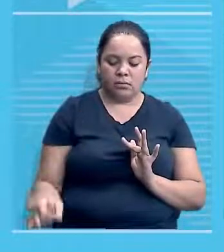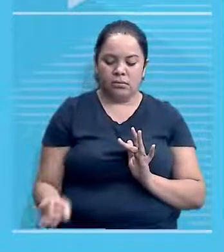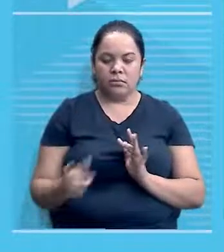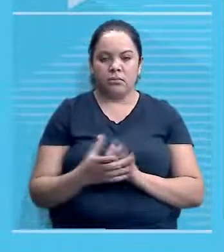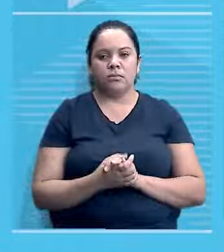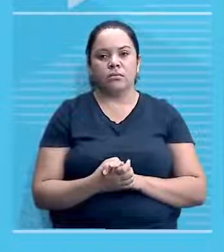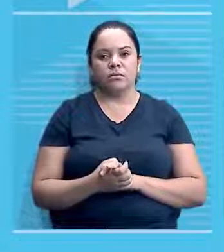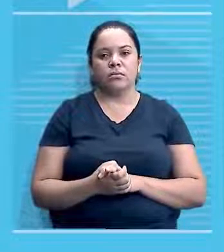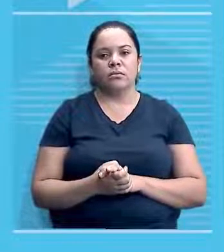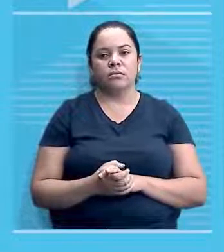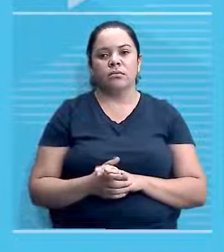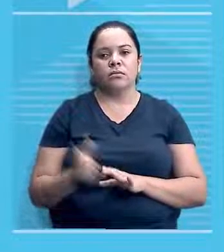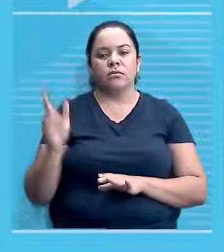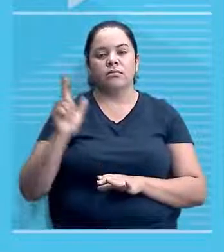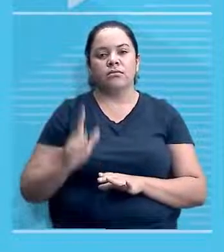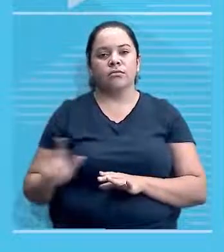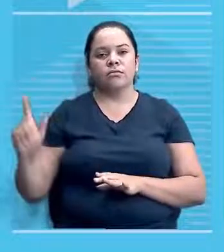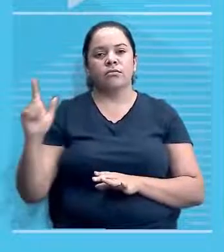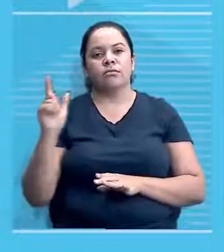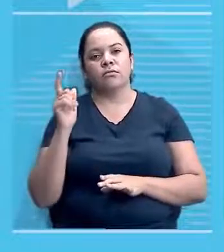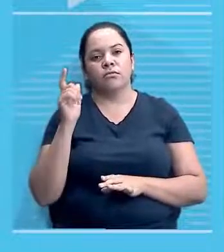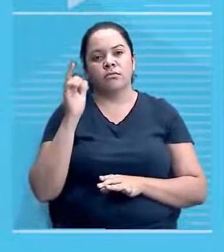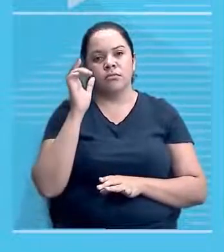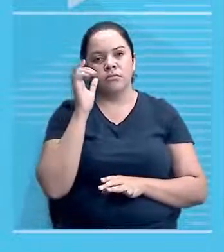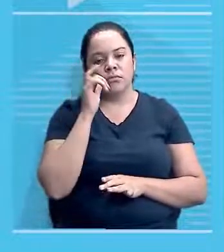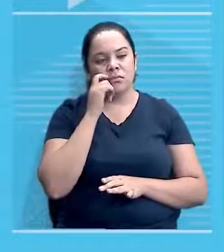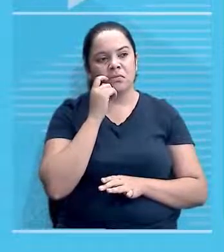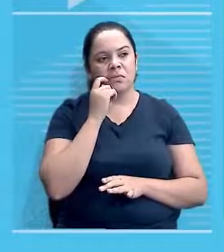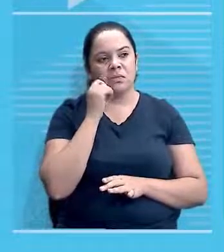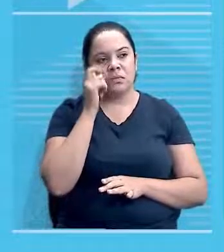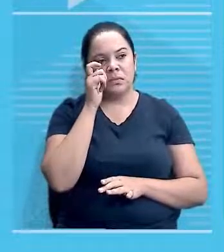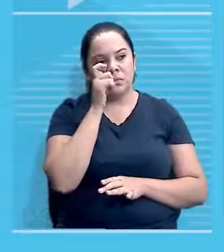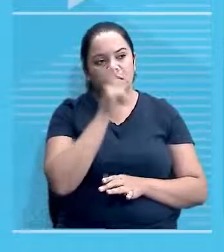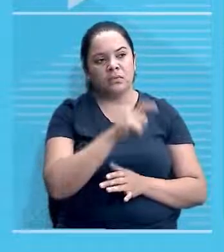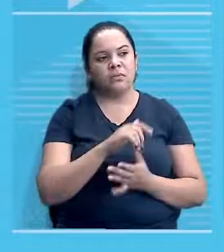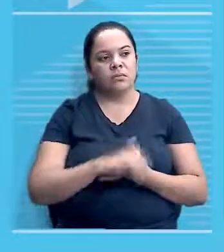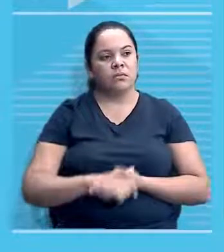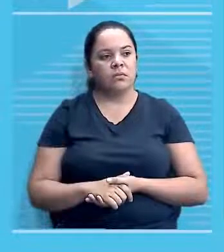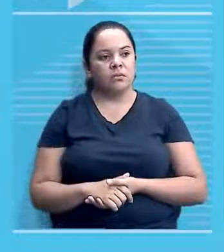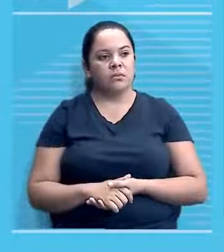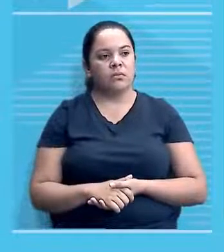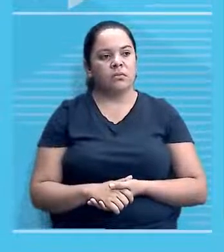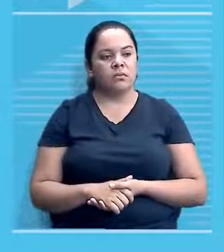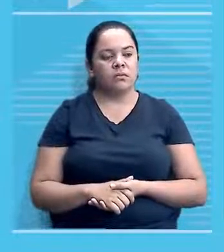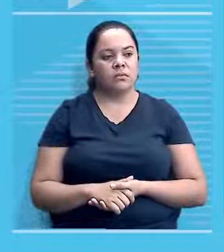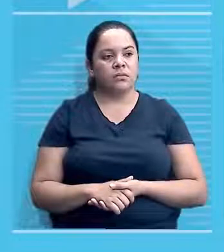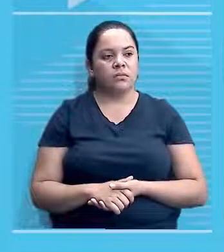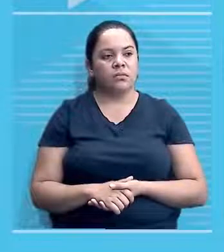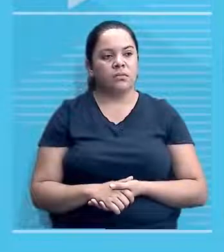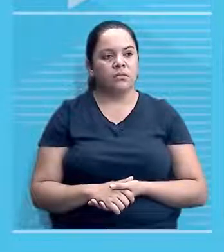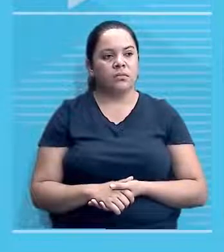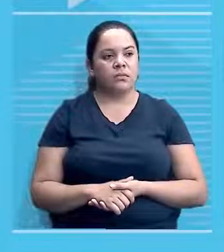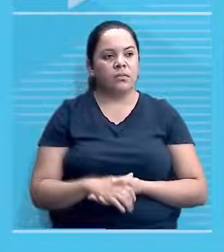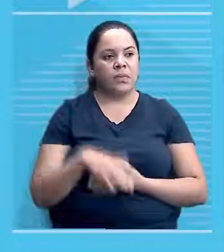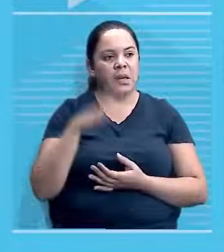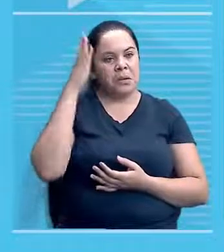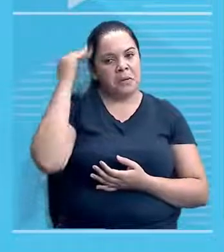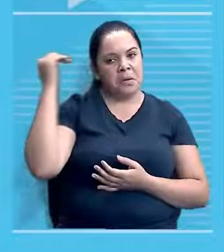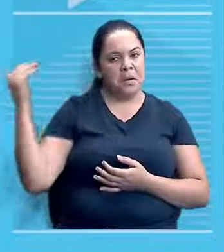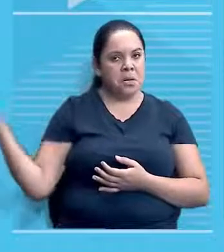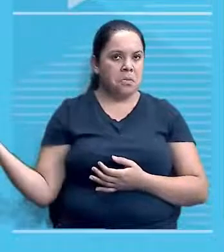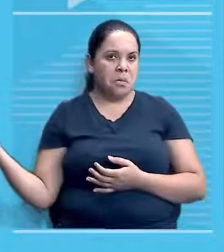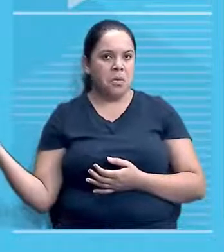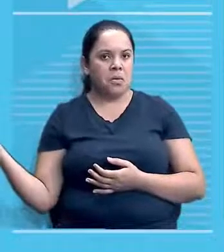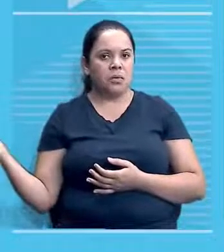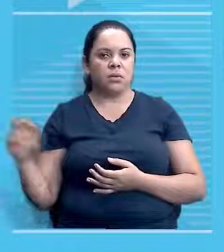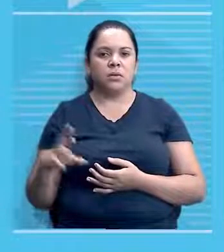muito curiosa muito Graciosa não é uma grande literatura porque ela tem